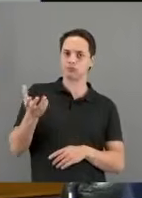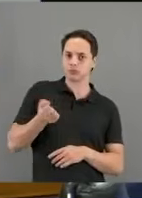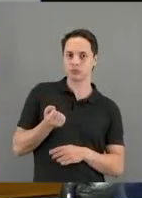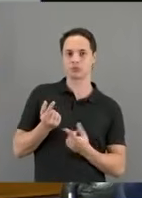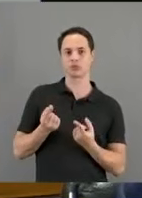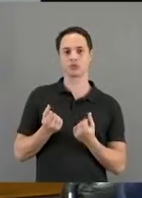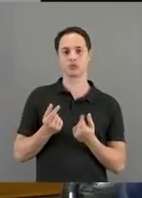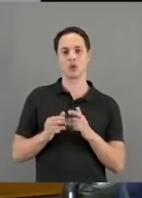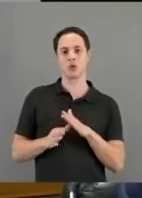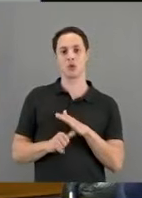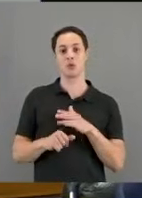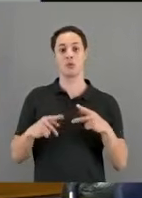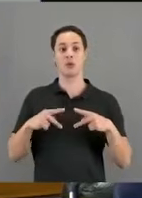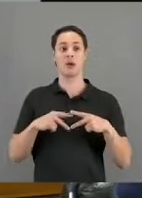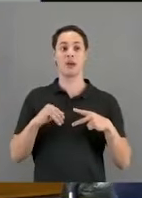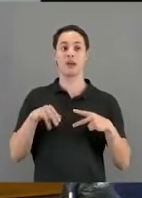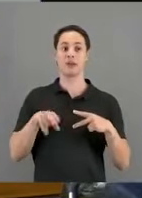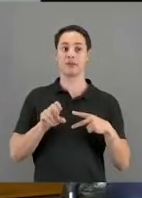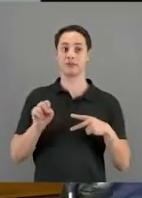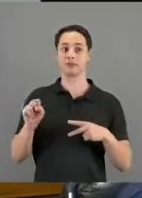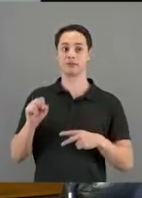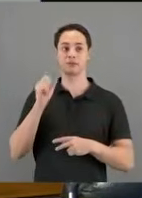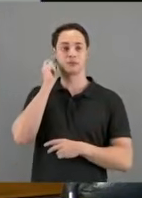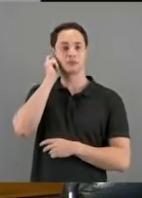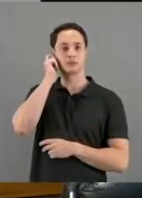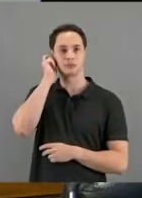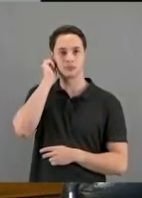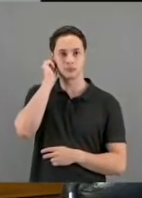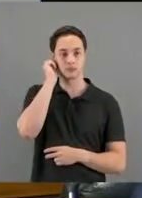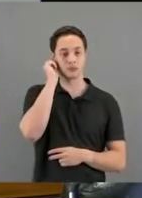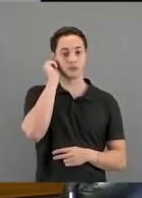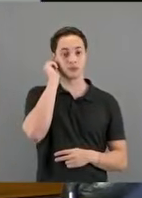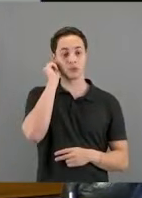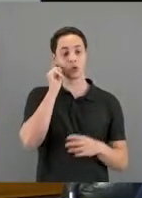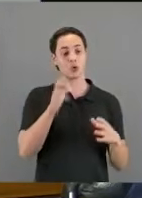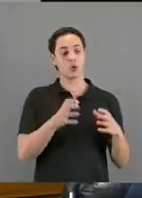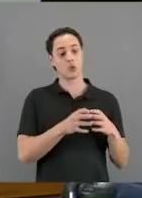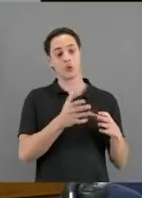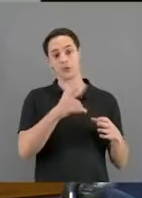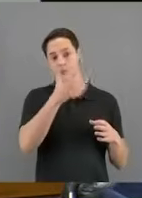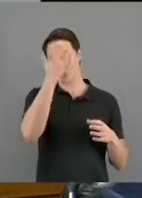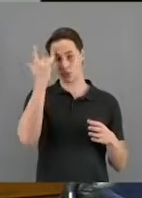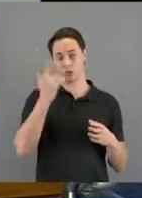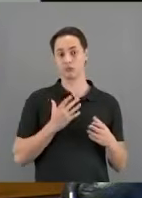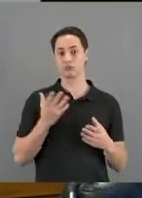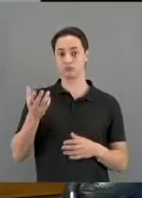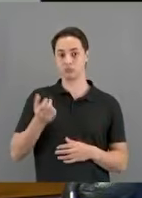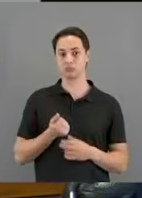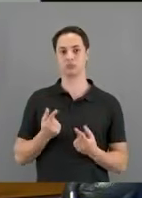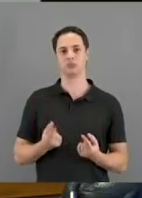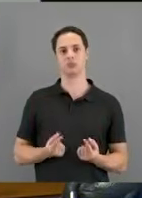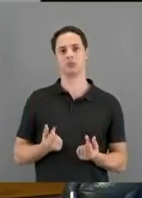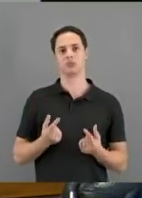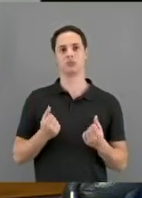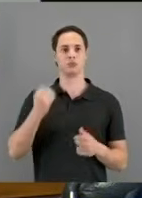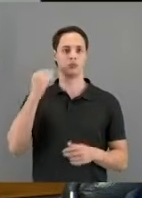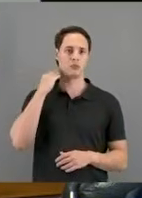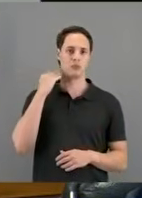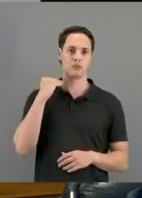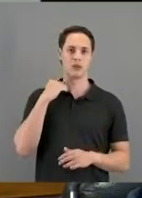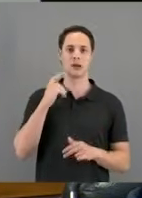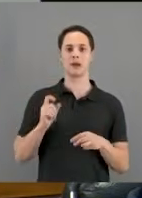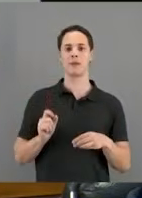para as campanhas, como é o caso do Onyx. E a outra parte do esquema criminoso recebeu dinheiro do esquema do Banco